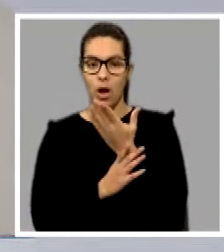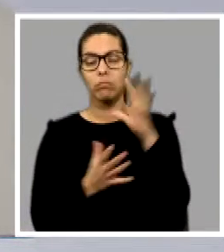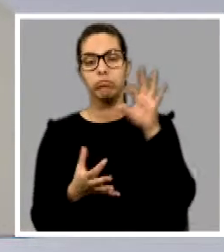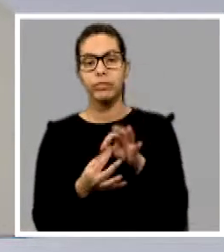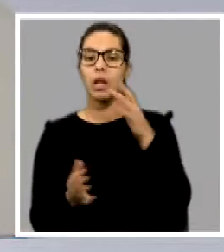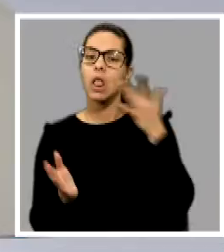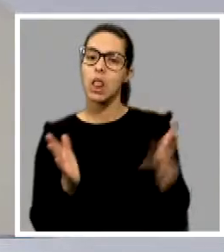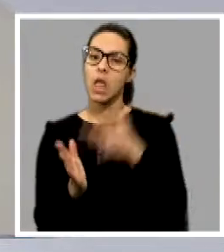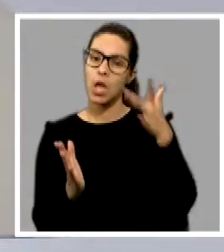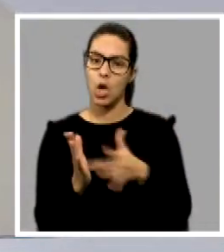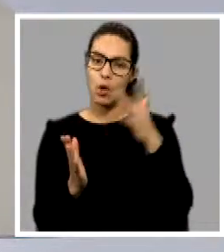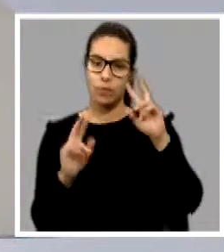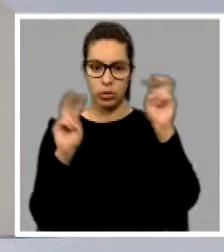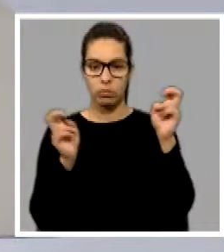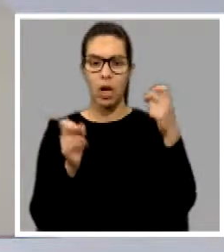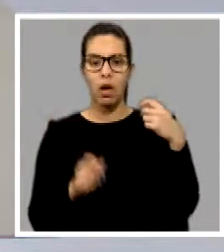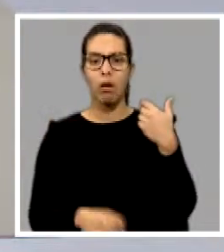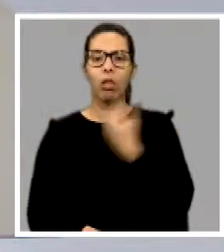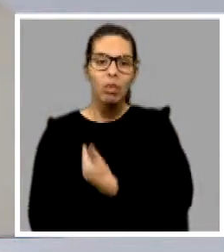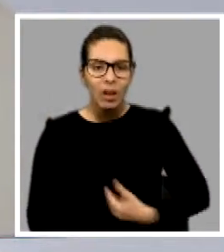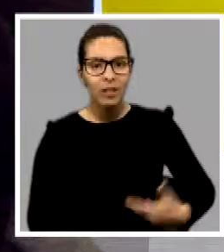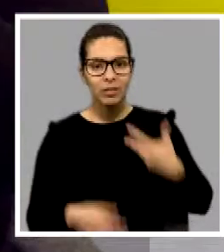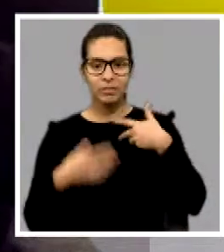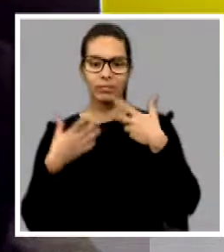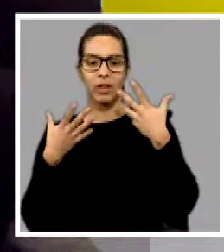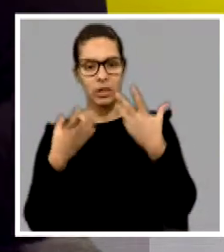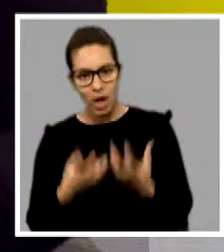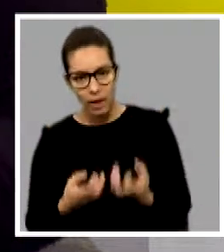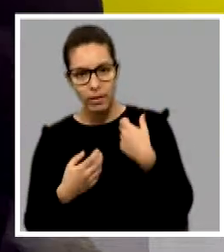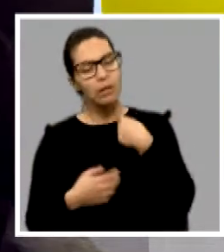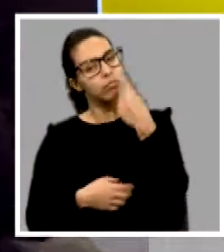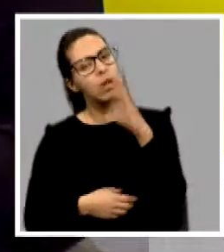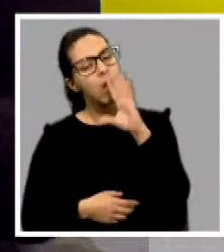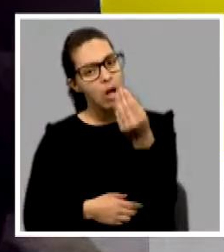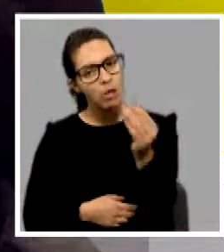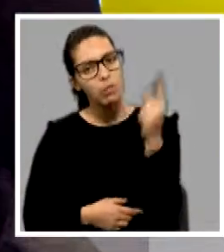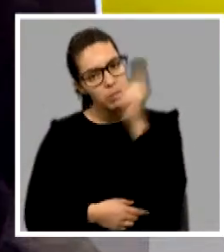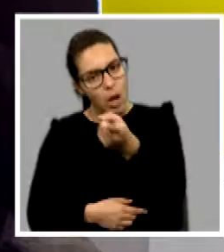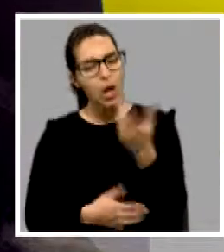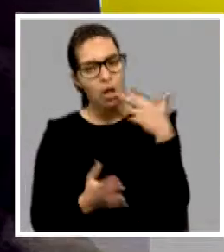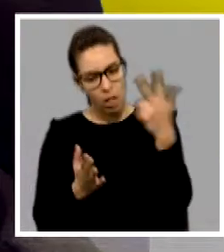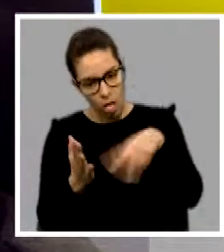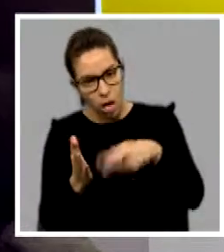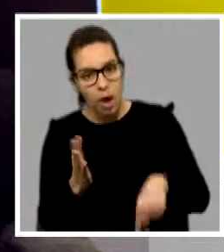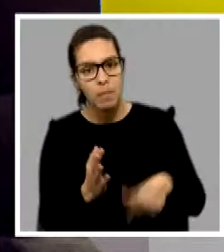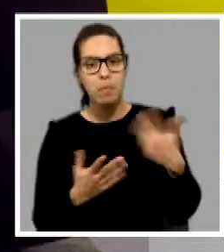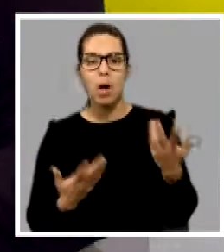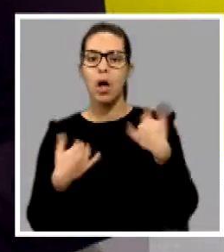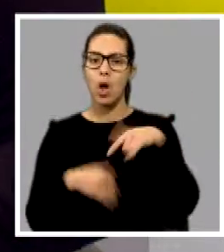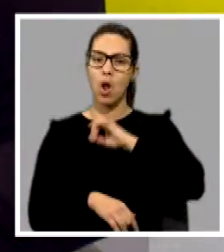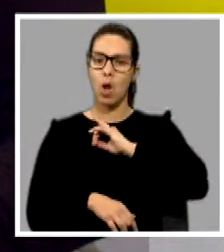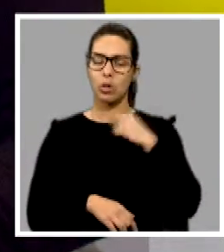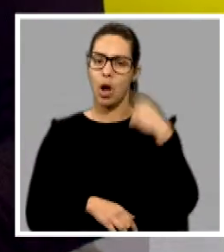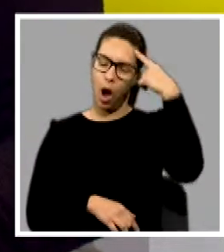criar para que se falasse de livros. Sem ter aquele aspecto moralista, dizer os alunos têm que ler, as pessoas não leem, essa